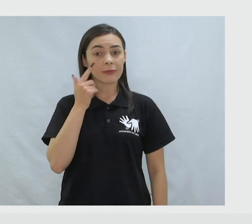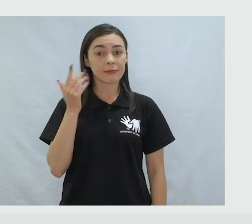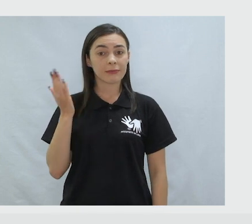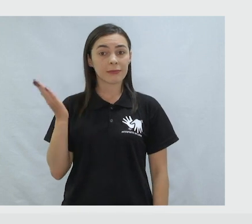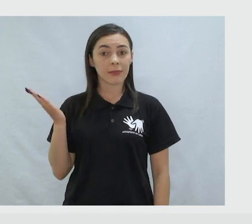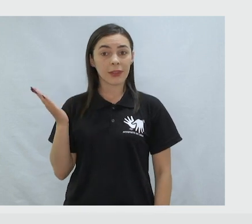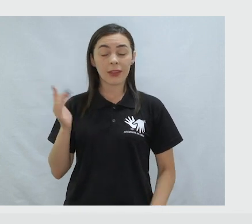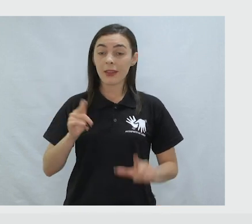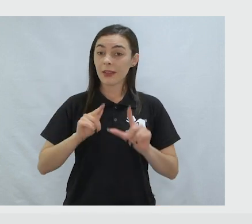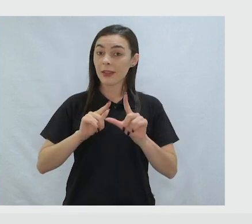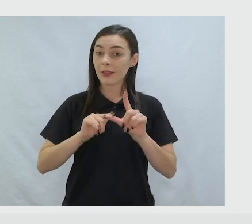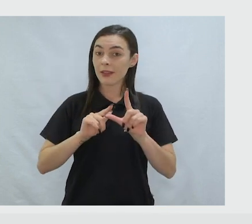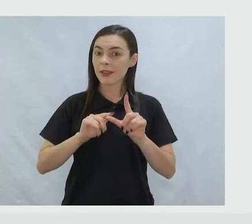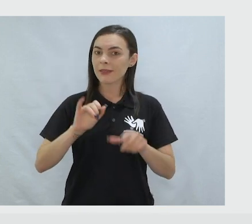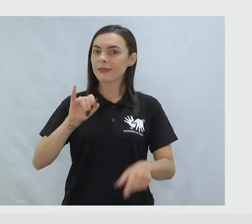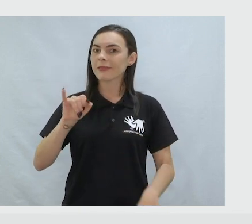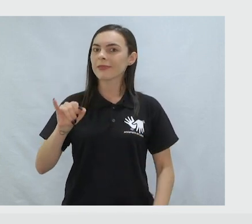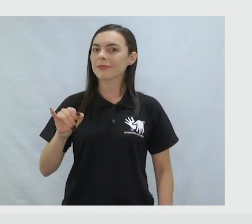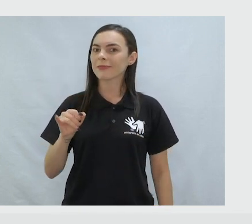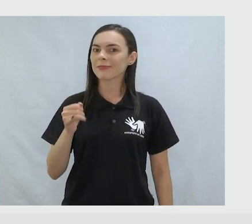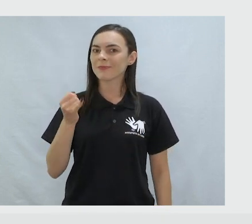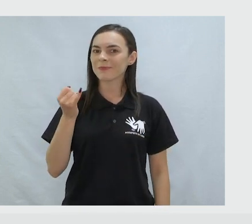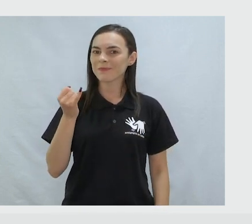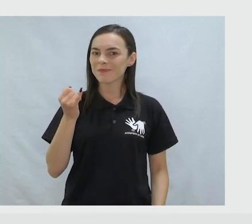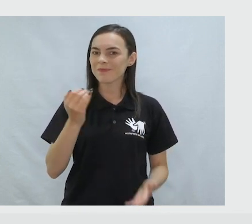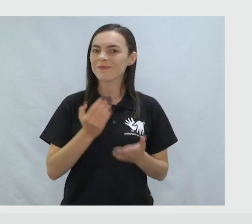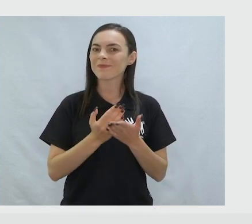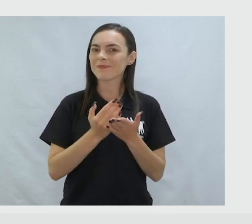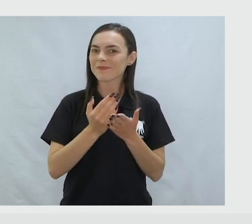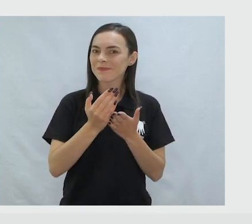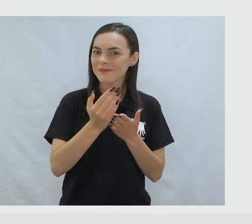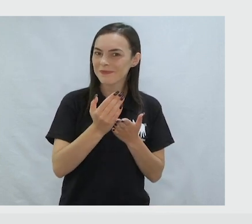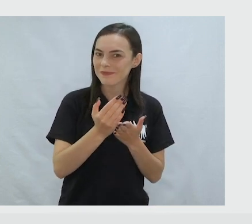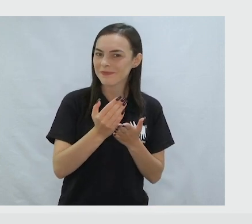Olhe lá. É a letra J,